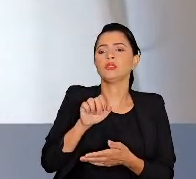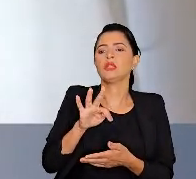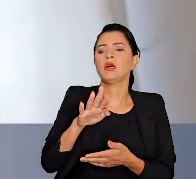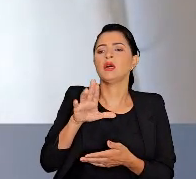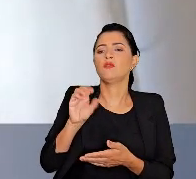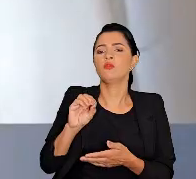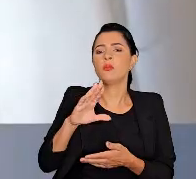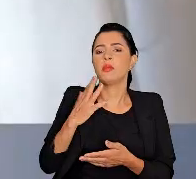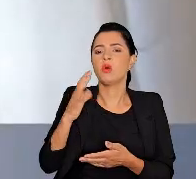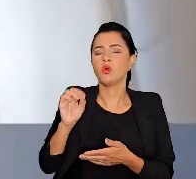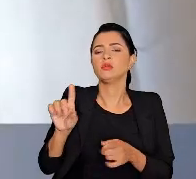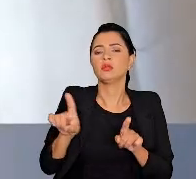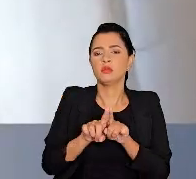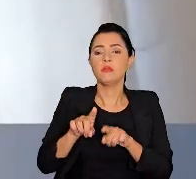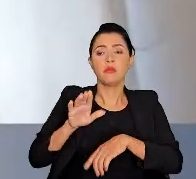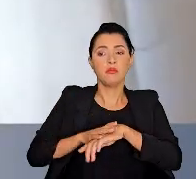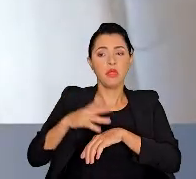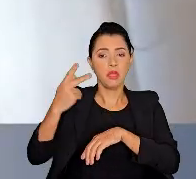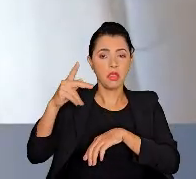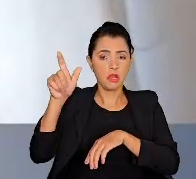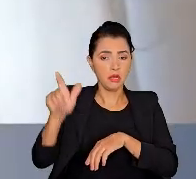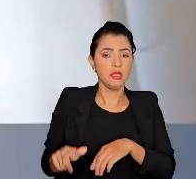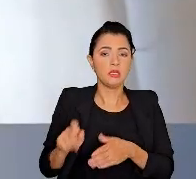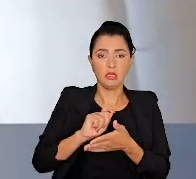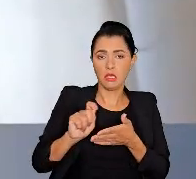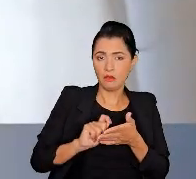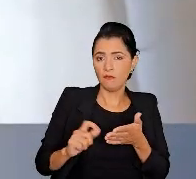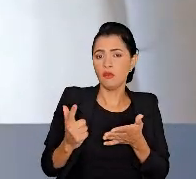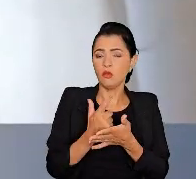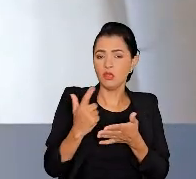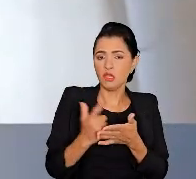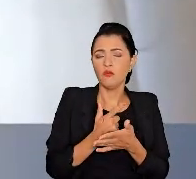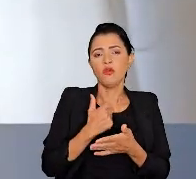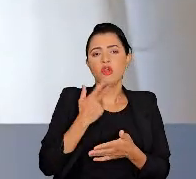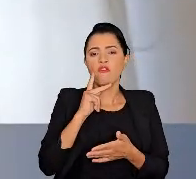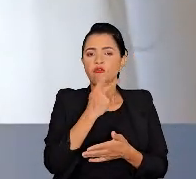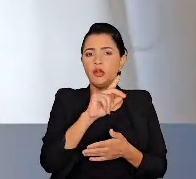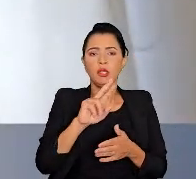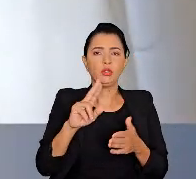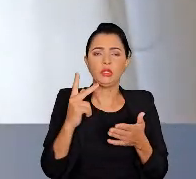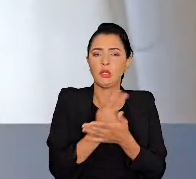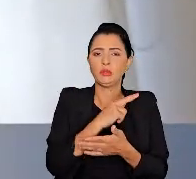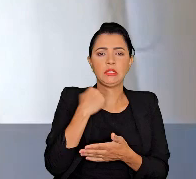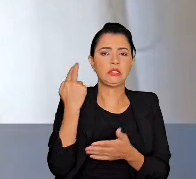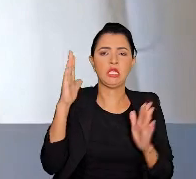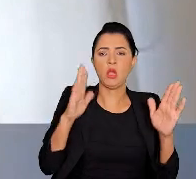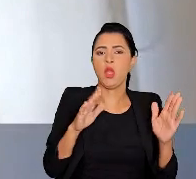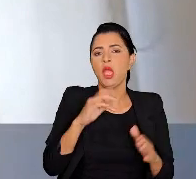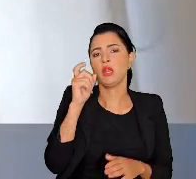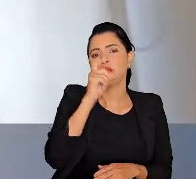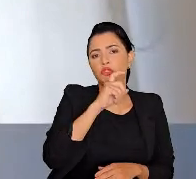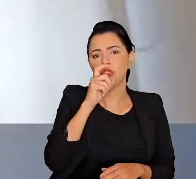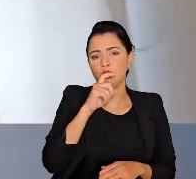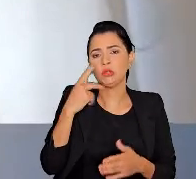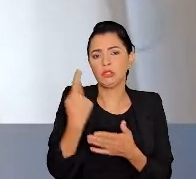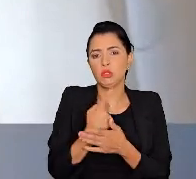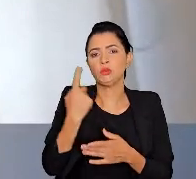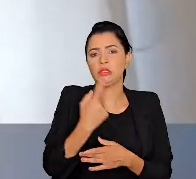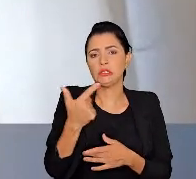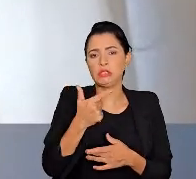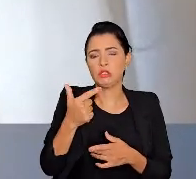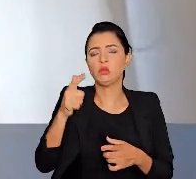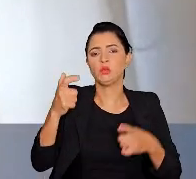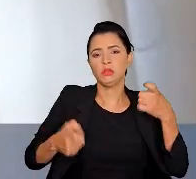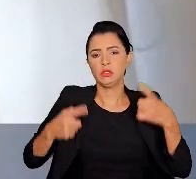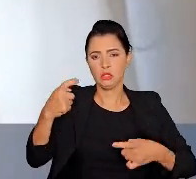escreveu livros de sua autoria, negando o que aconteceu durante a Segunda Guerra. Chegou